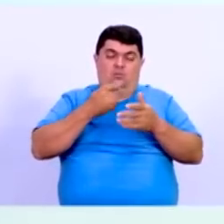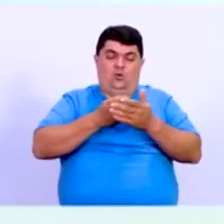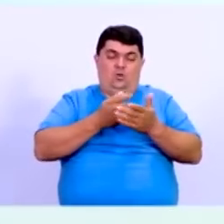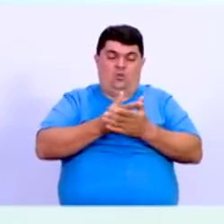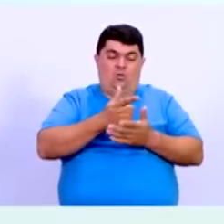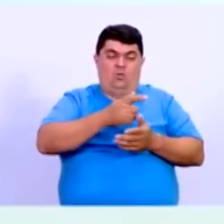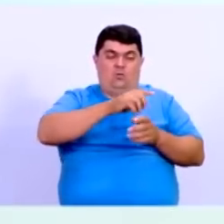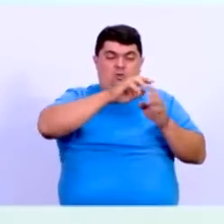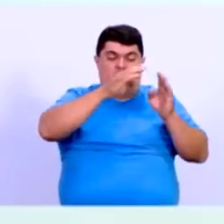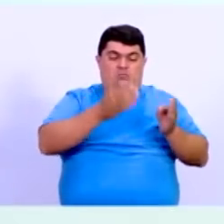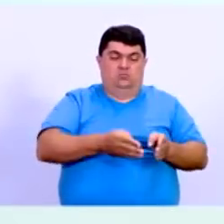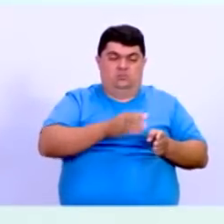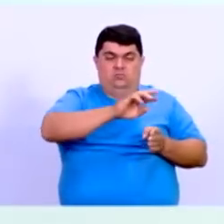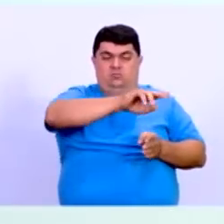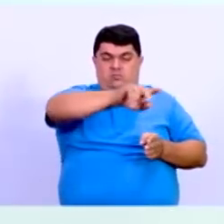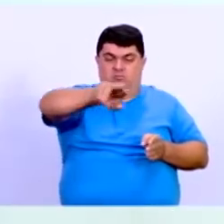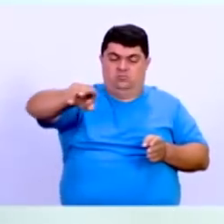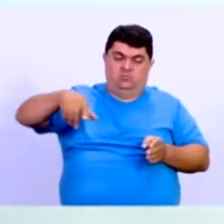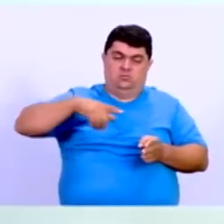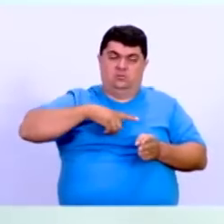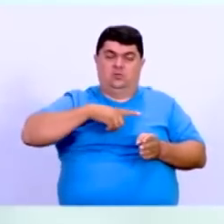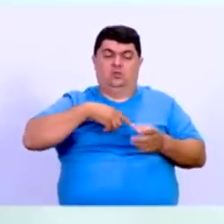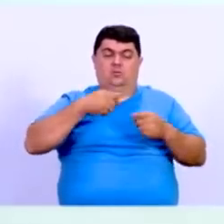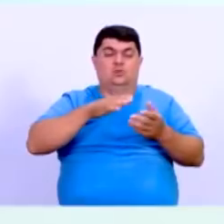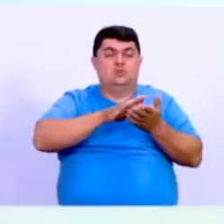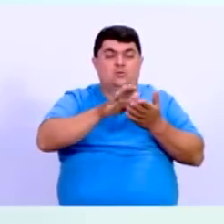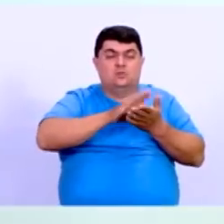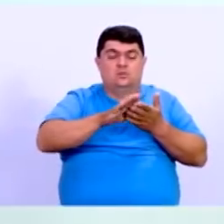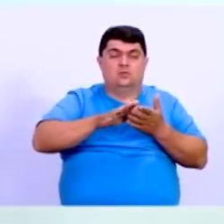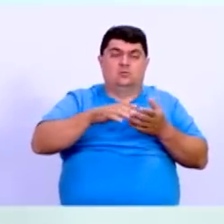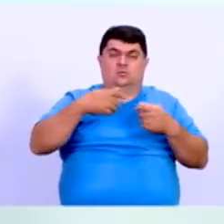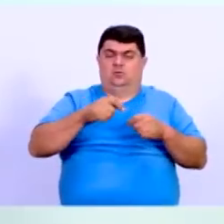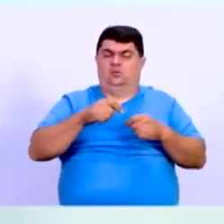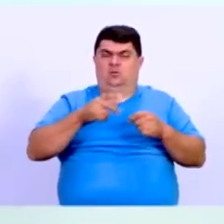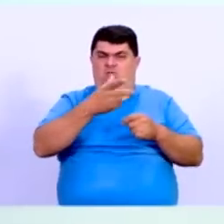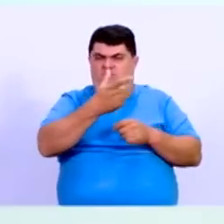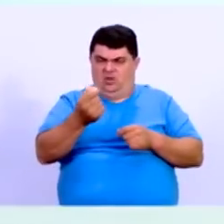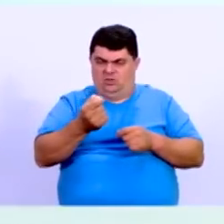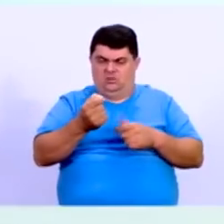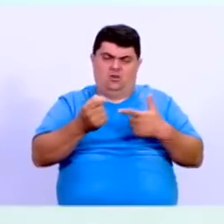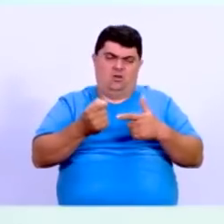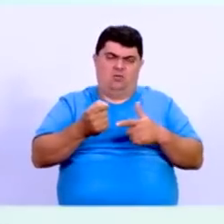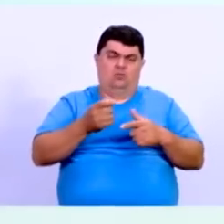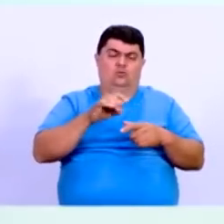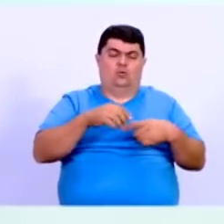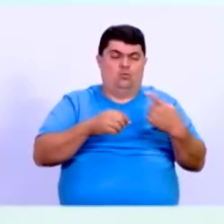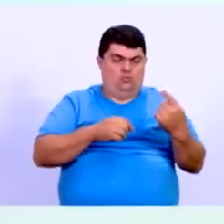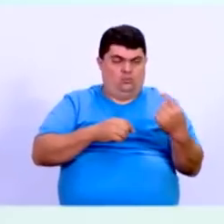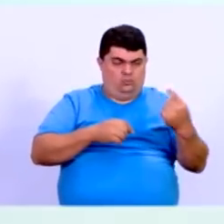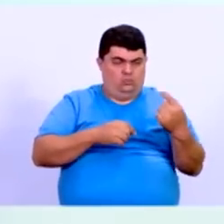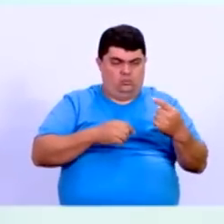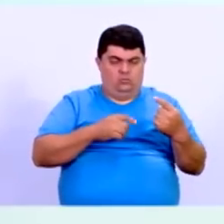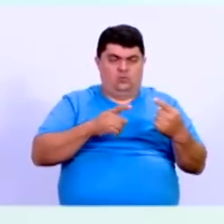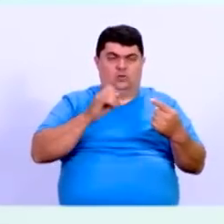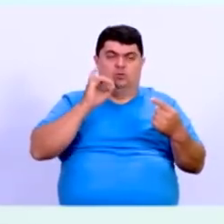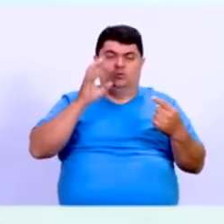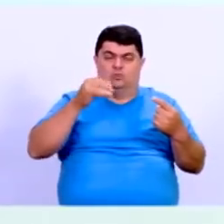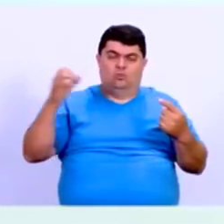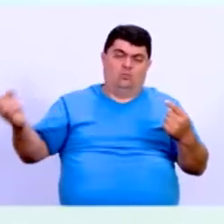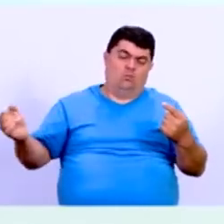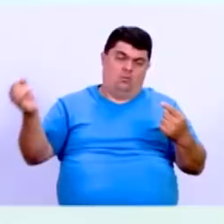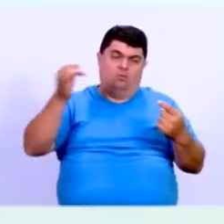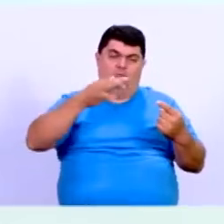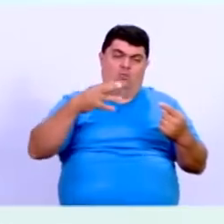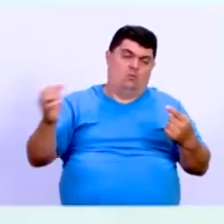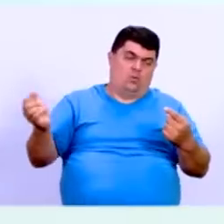com 20 máquinas, cada máquina precisa imprimir. Você vai comprar 20 impressoras? Não, não vai. Você vai comprar uma impressora ou duas no